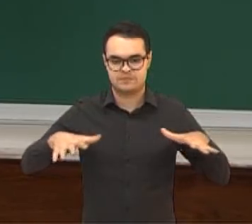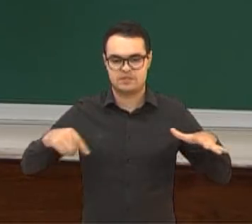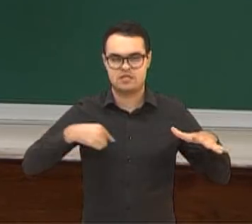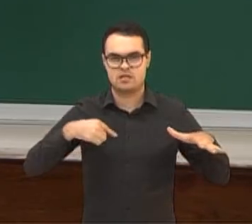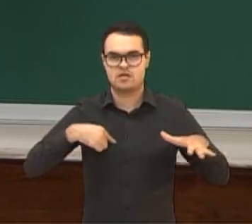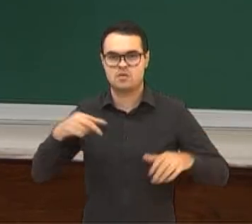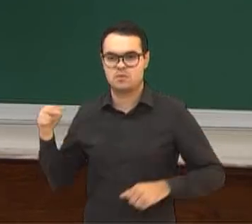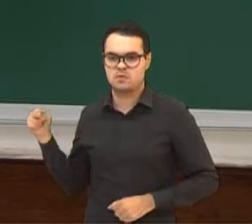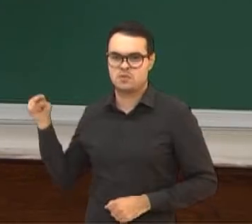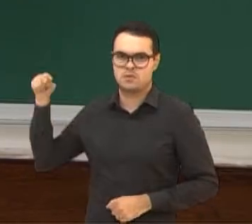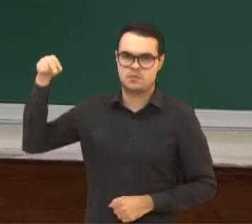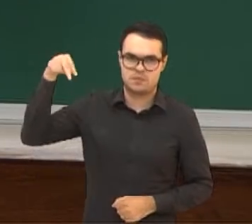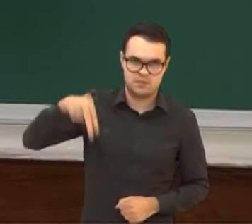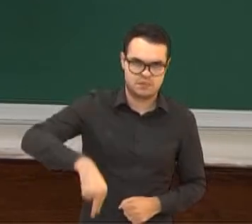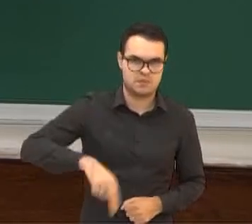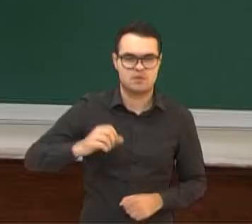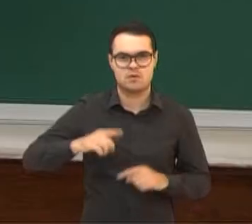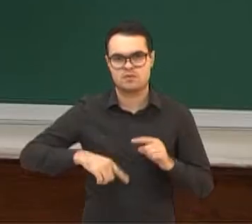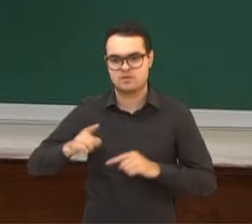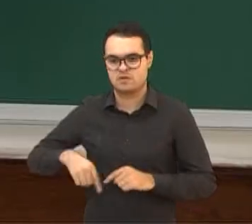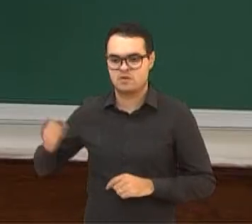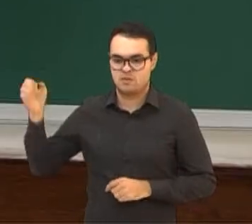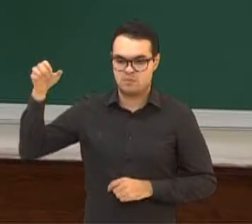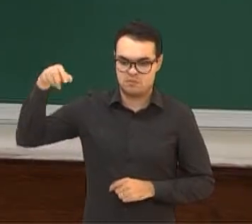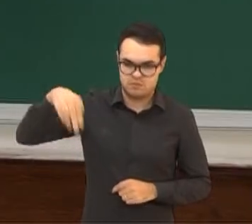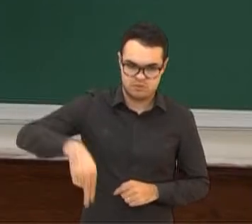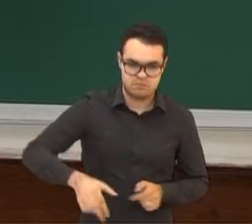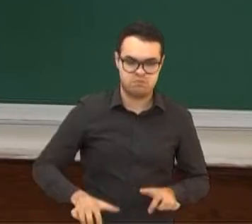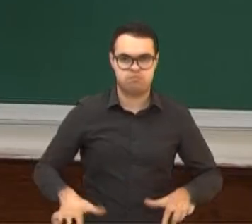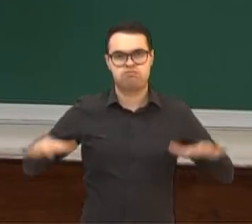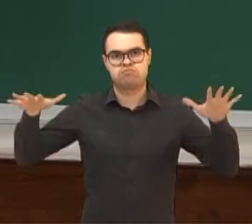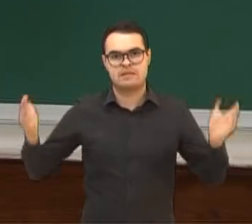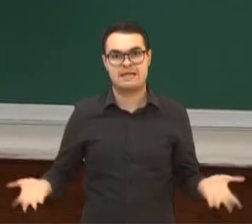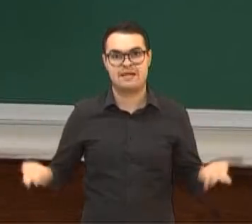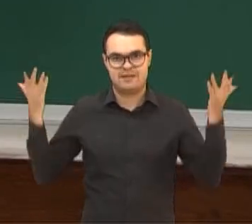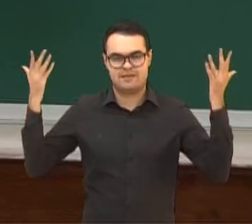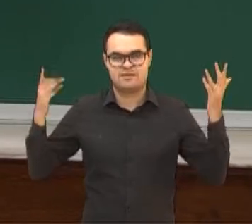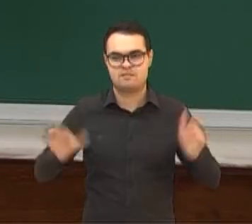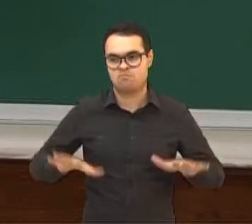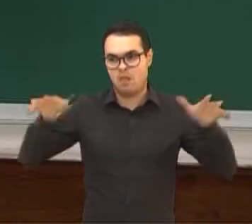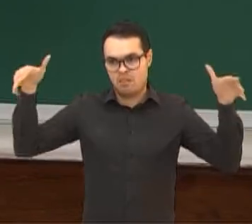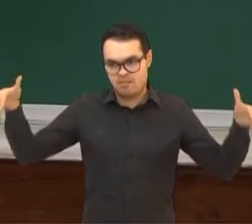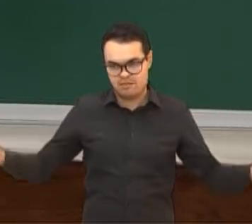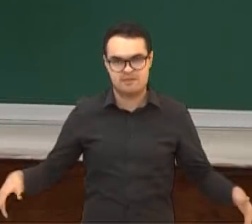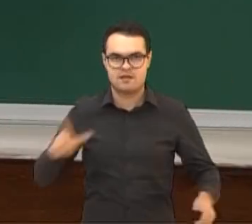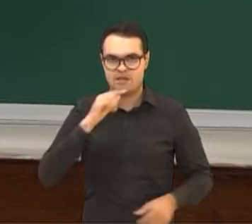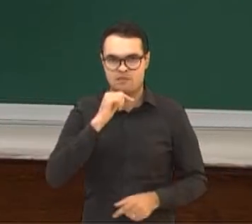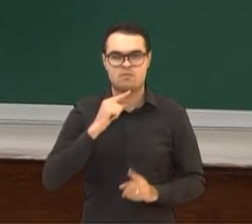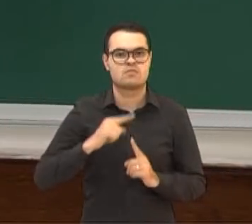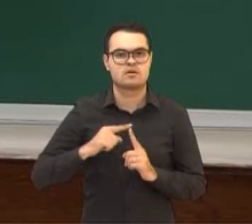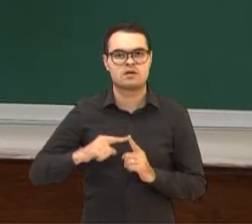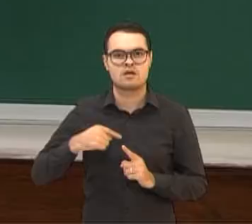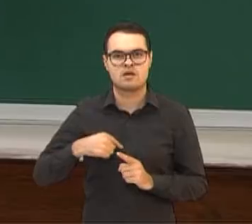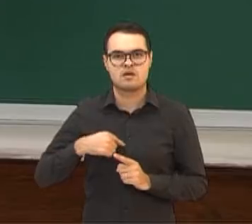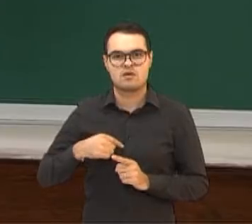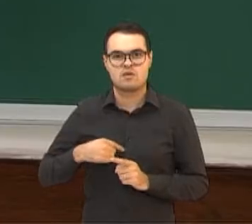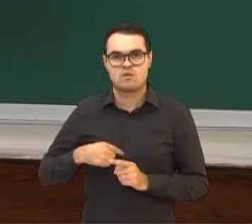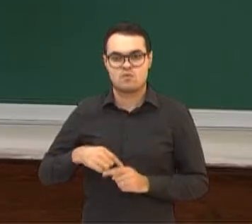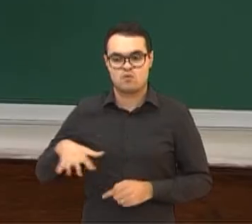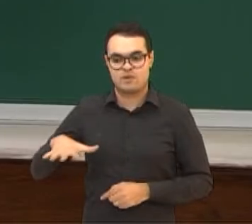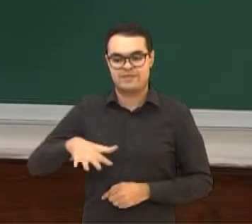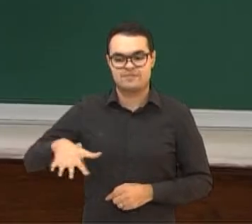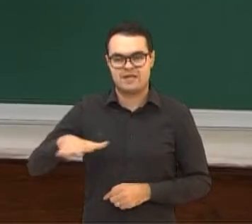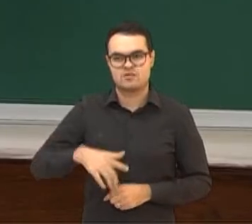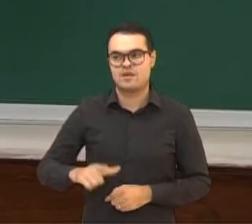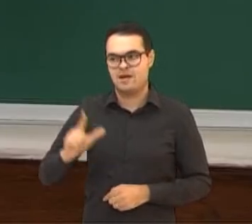dentro dessa banheira, eu coloco um objeto lá, a água vai para fora. Porque eu, ou o objeto dentro da banheira, vou estar ocupando o espaço